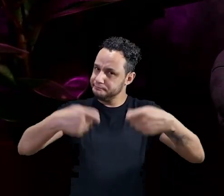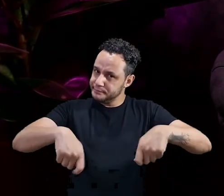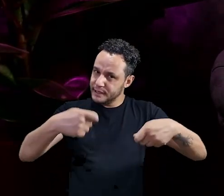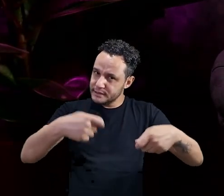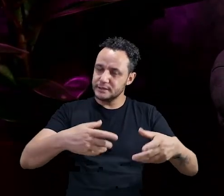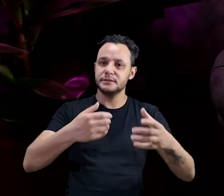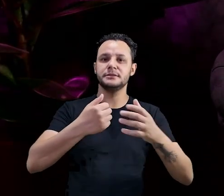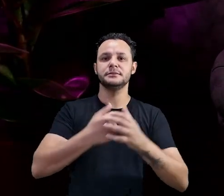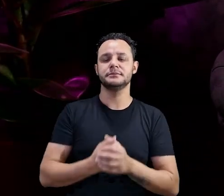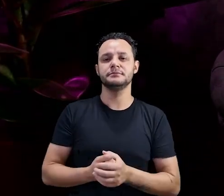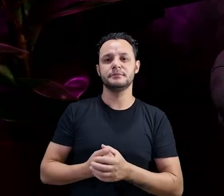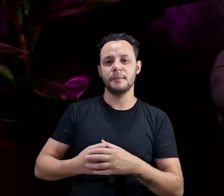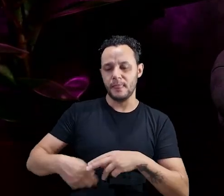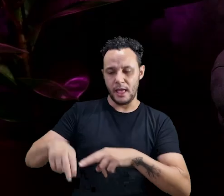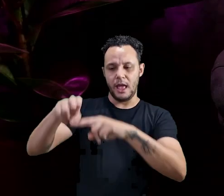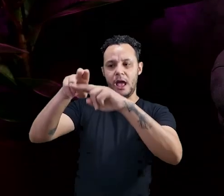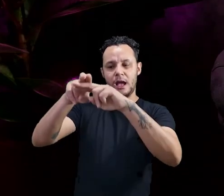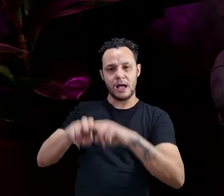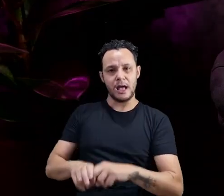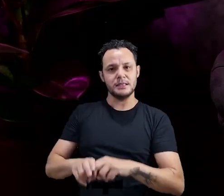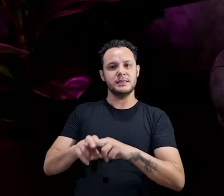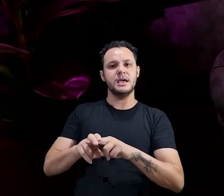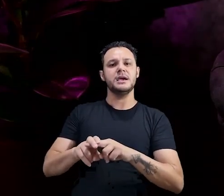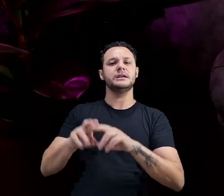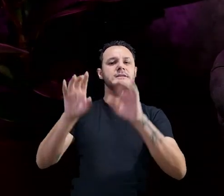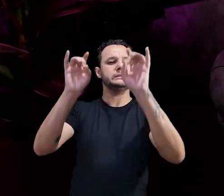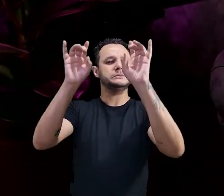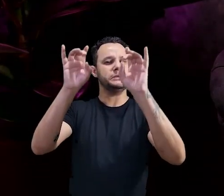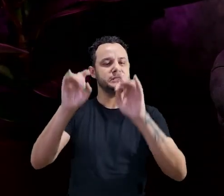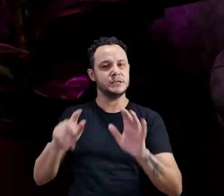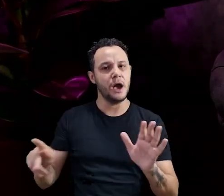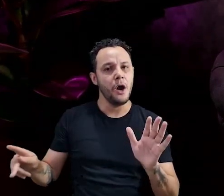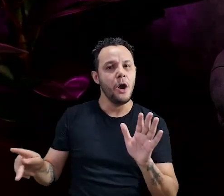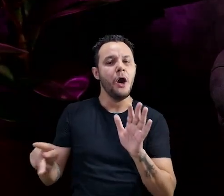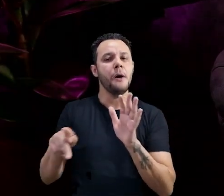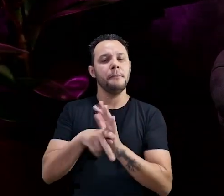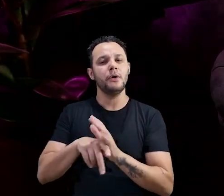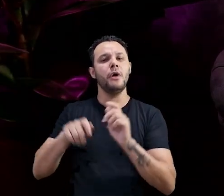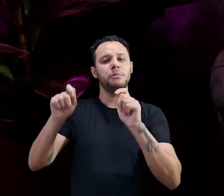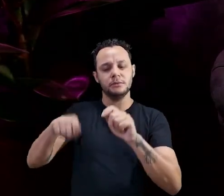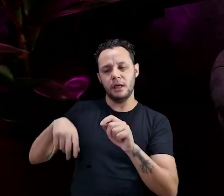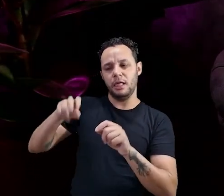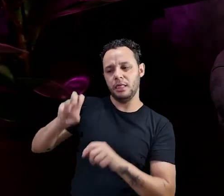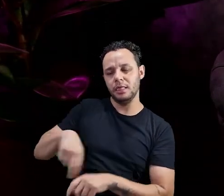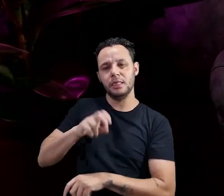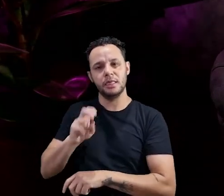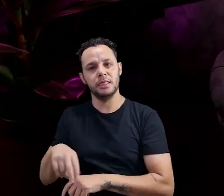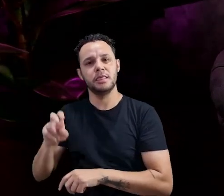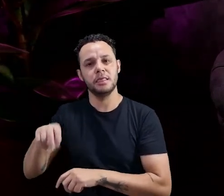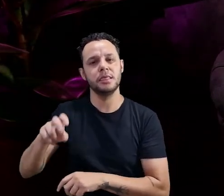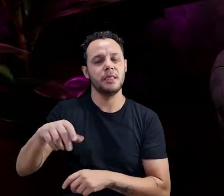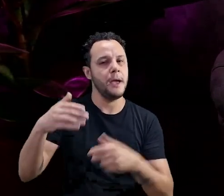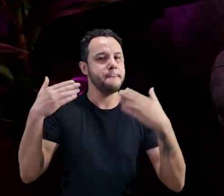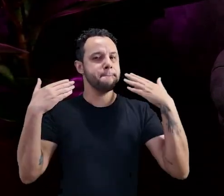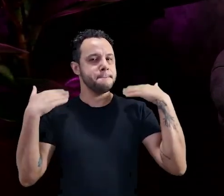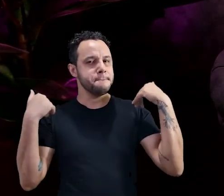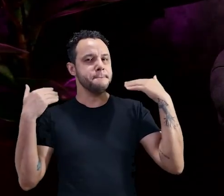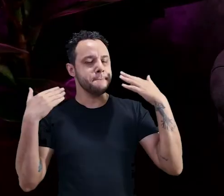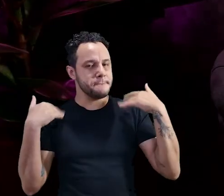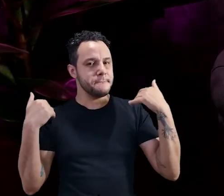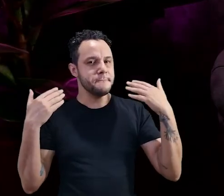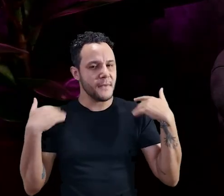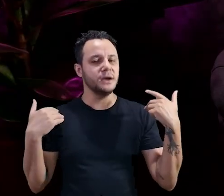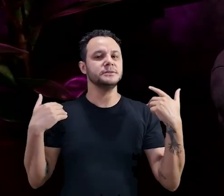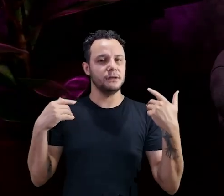mais dispendioso. Eu posso precisar de uma cadeira específica para fazer trilha, para o meu estudante participar de trabalhos de campo, que